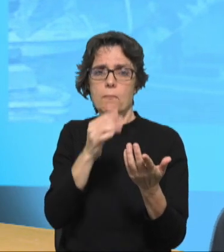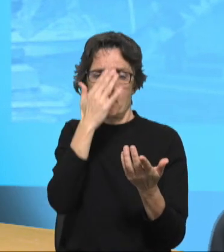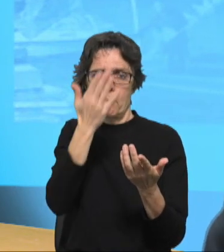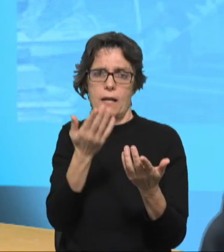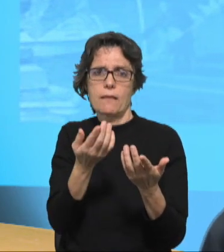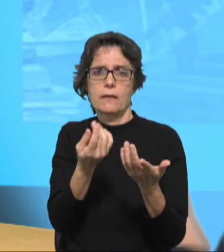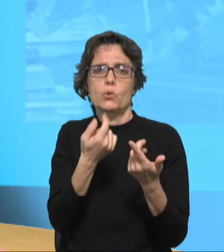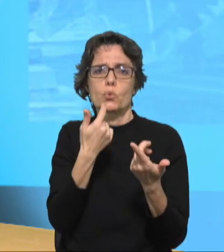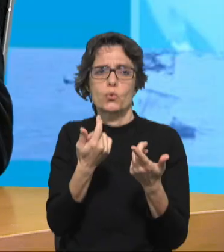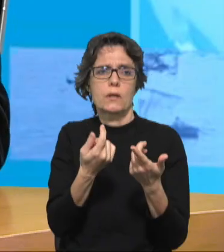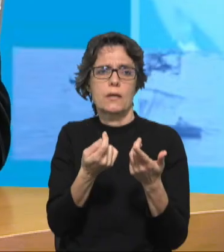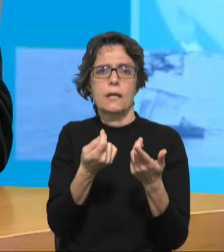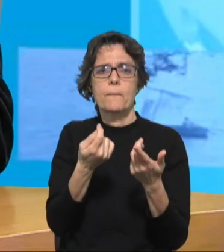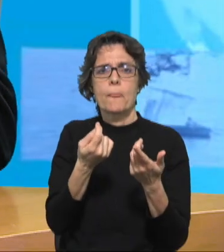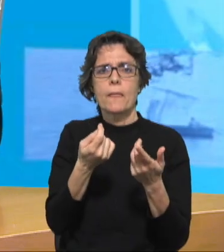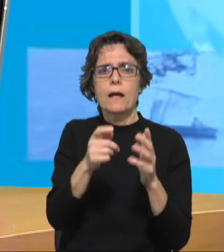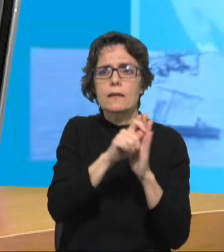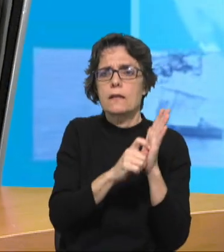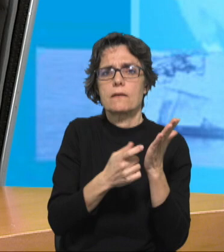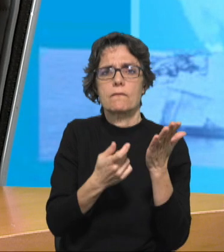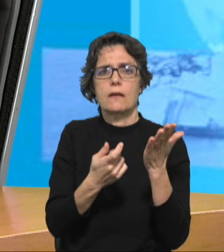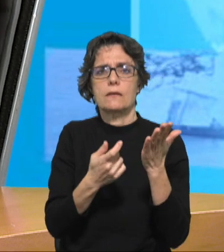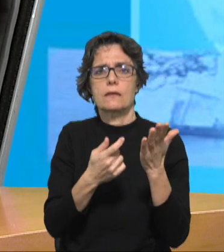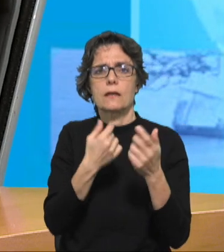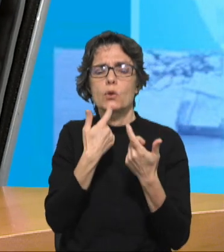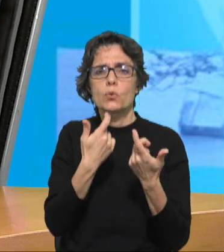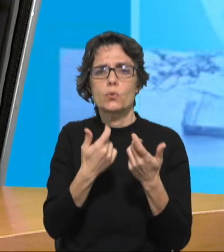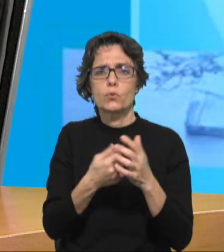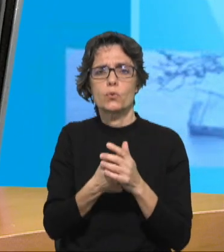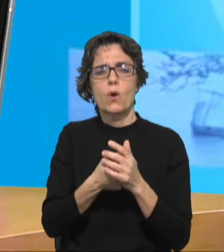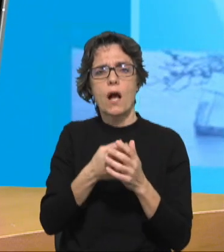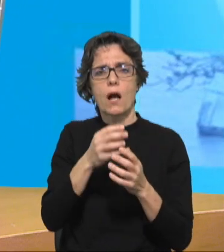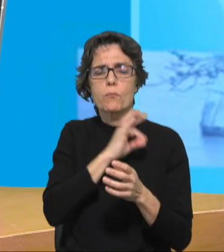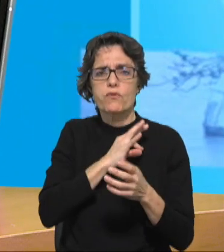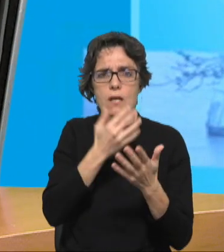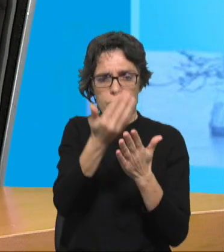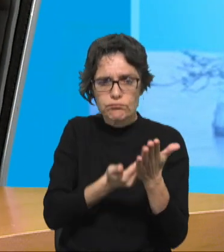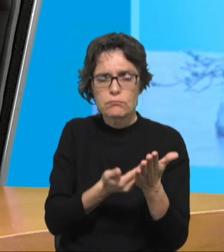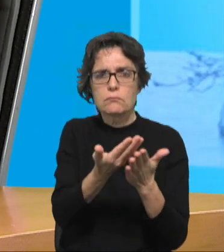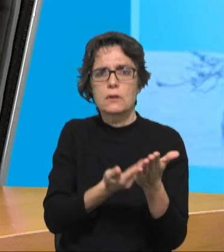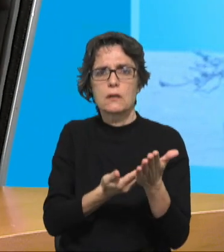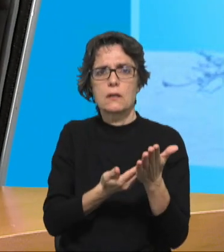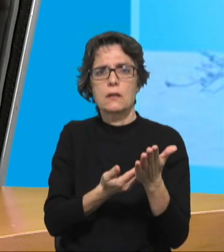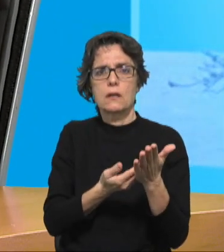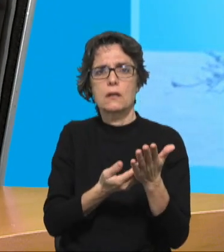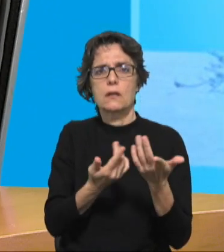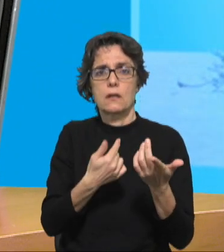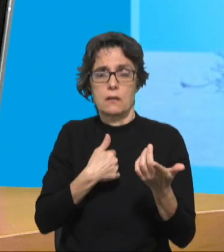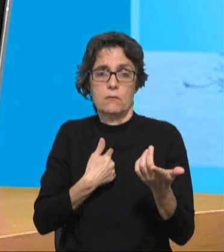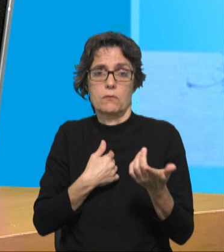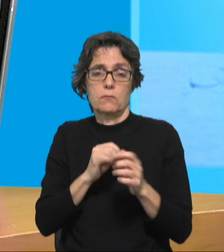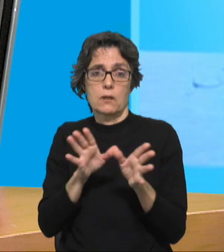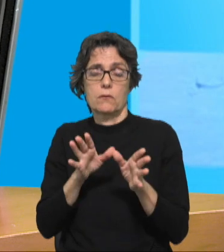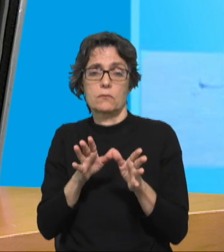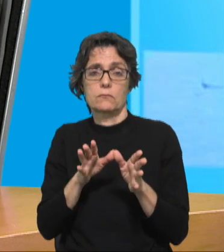profissional, não é? A deontologia, o Jornal da Defesa é generalista, regional, e eu tenho carteira de jornalista,